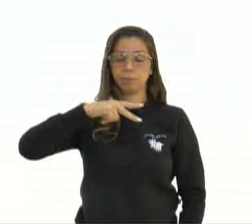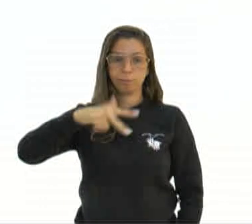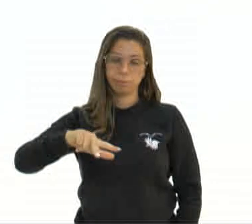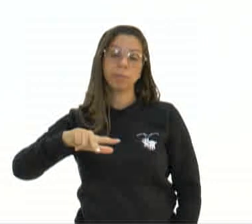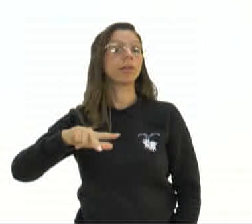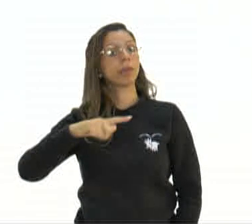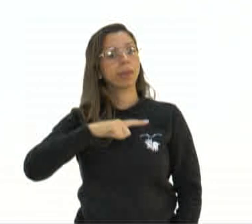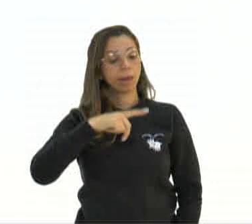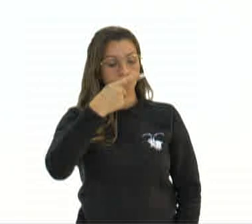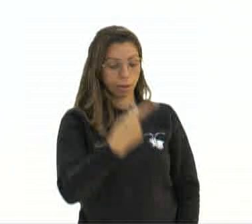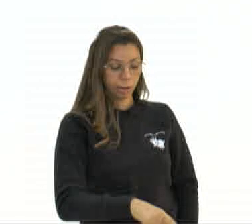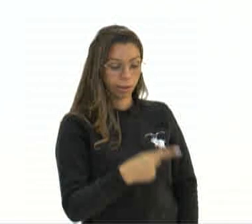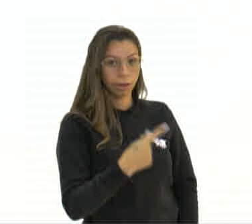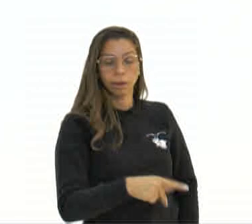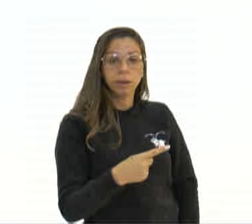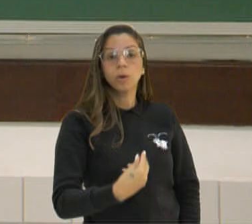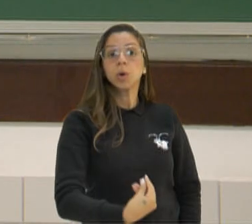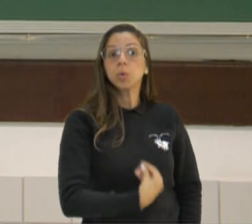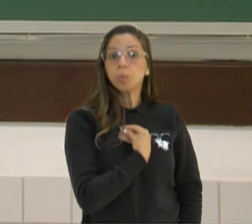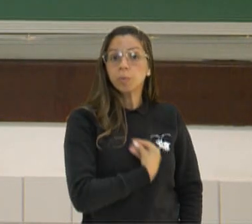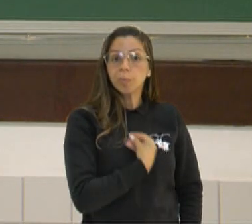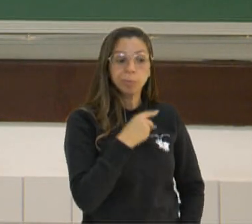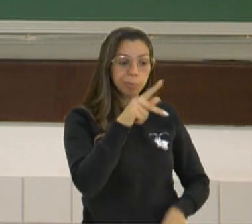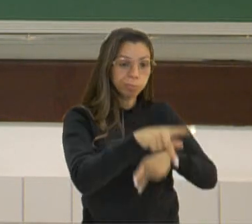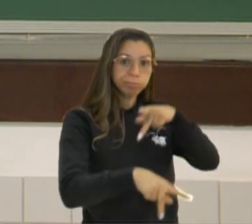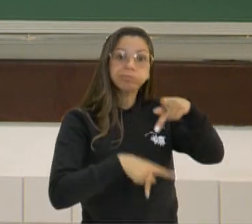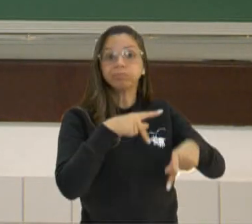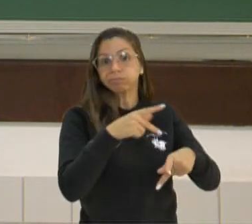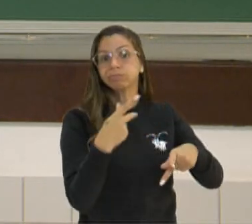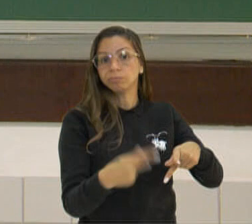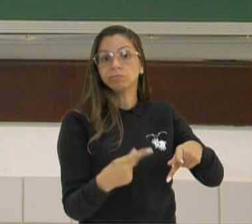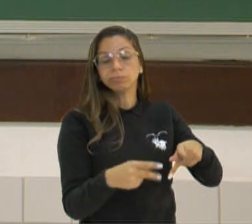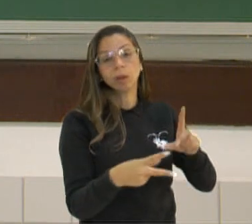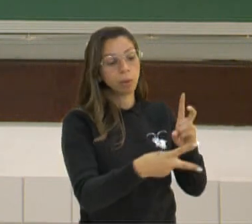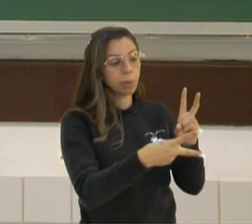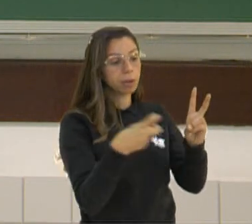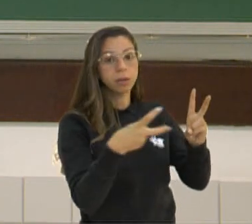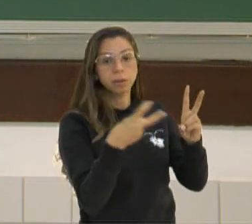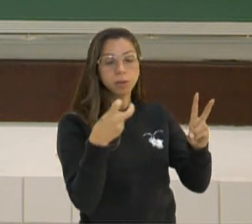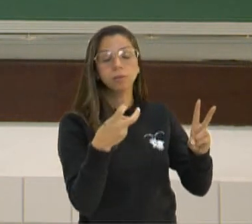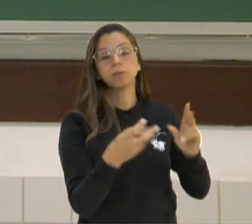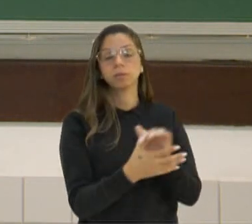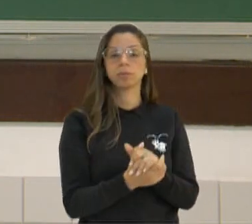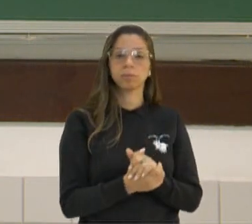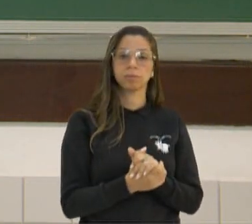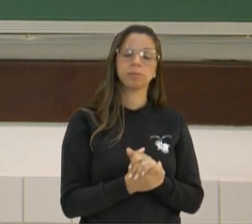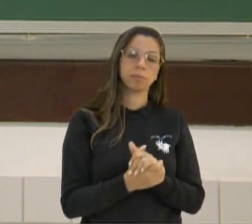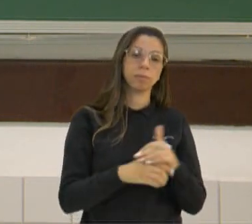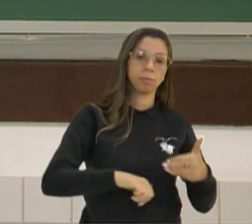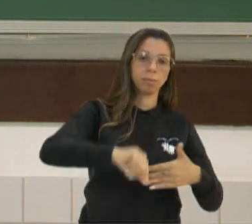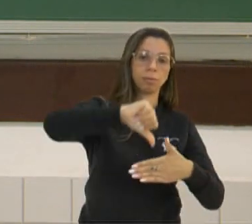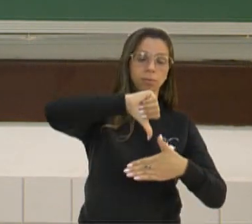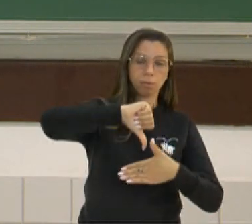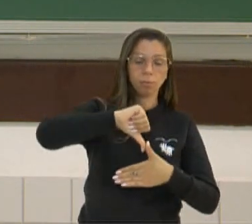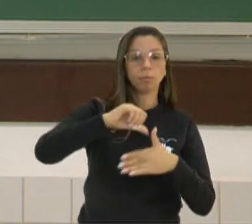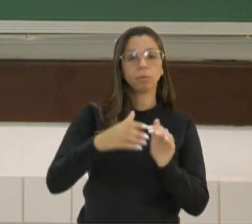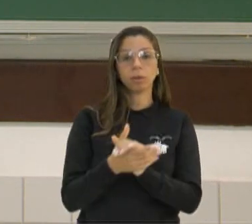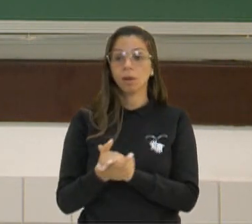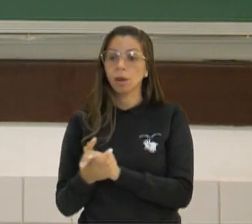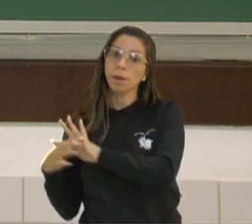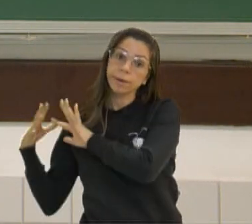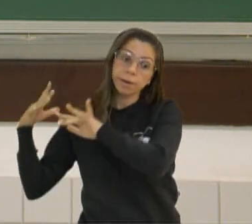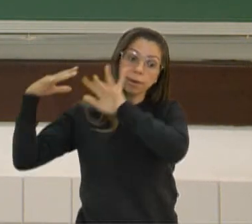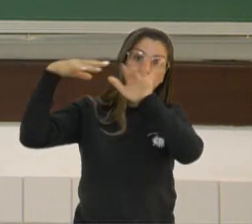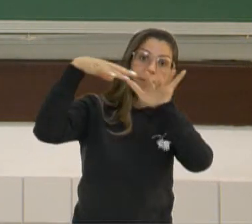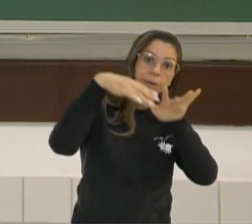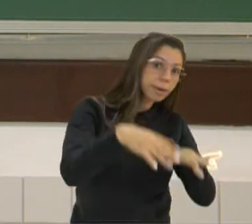os povos nativos que já habitavam essa região da América do Sul. A chegada dos colonizadores não foi